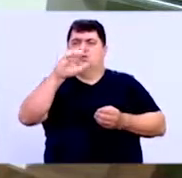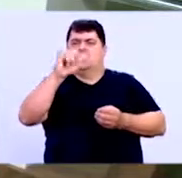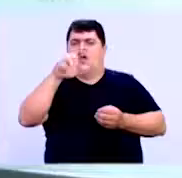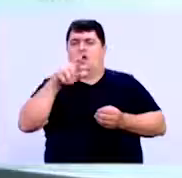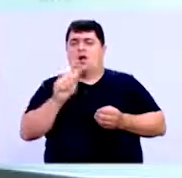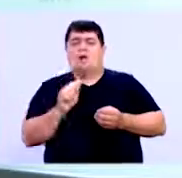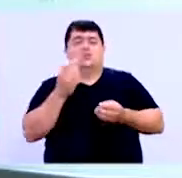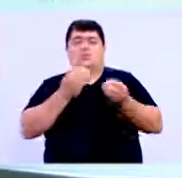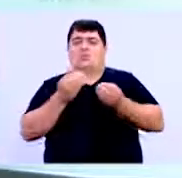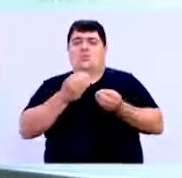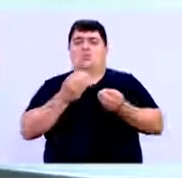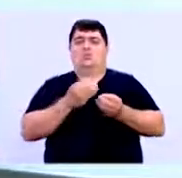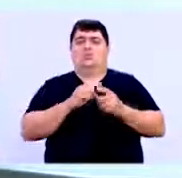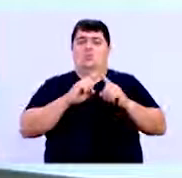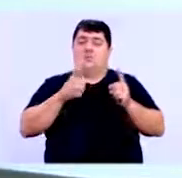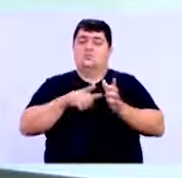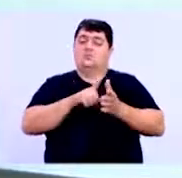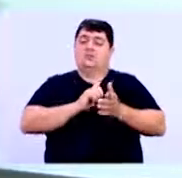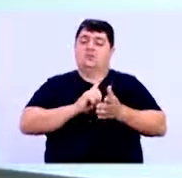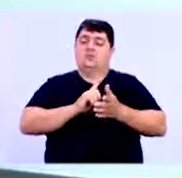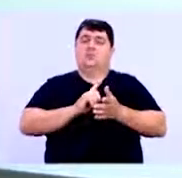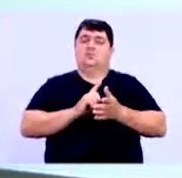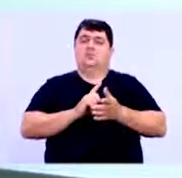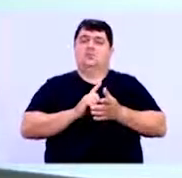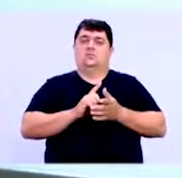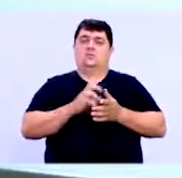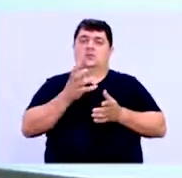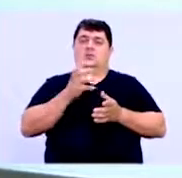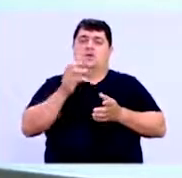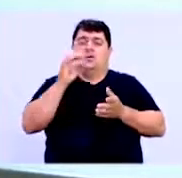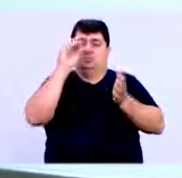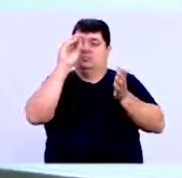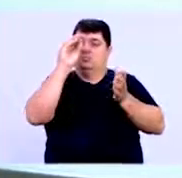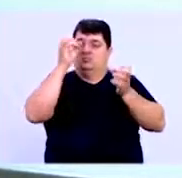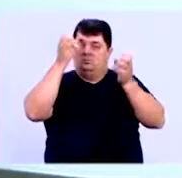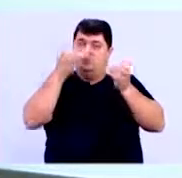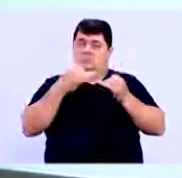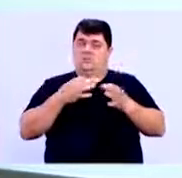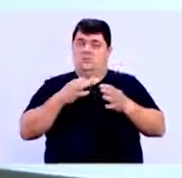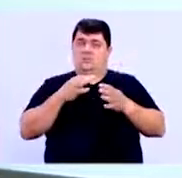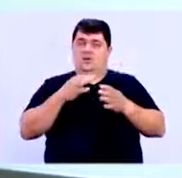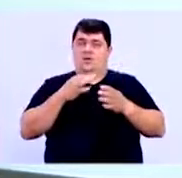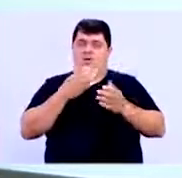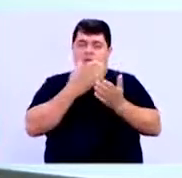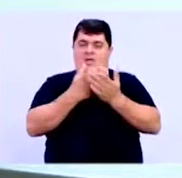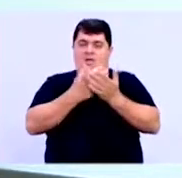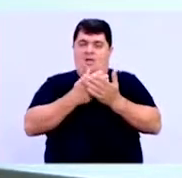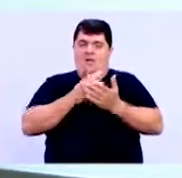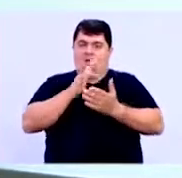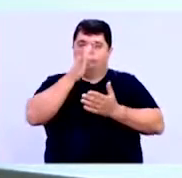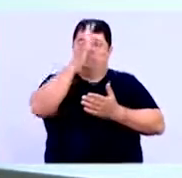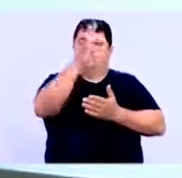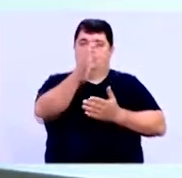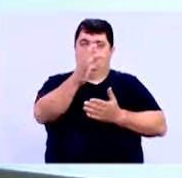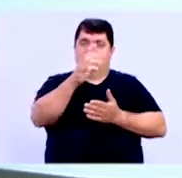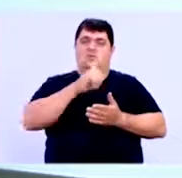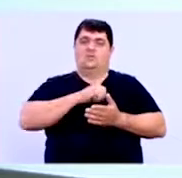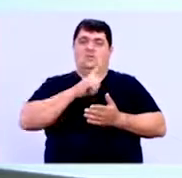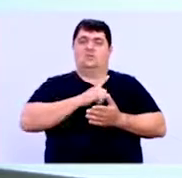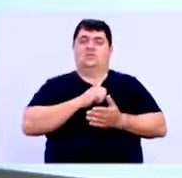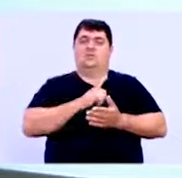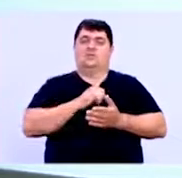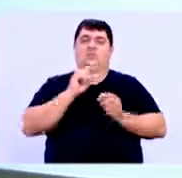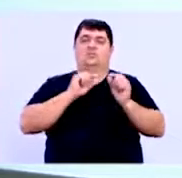caixa. Mas antes de eu contextualizar o regime, eu quero colocar que na próxima aula nós vamos fazer